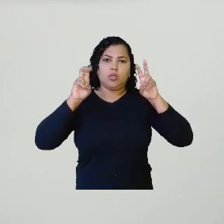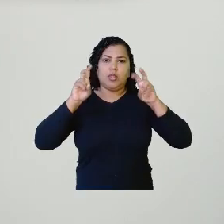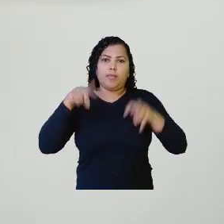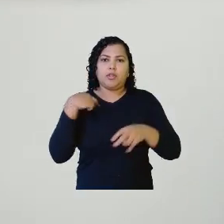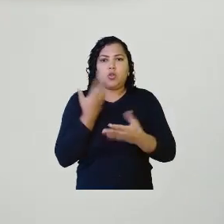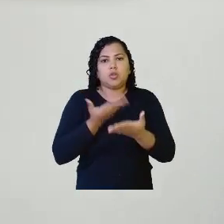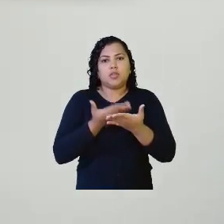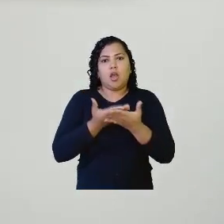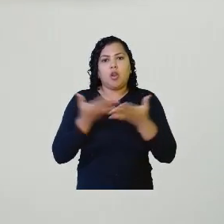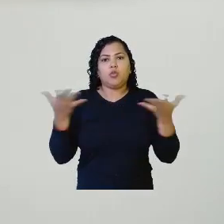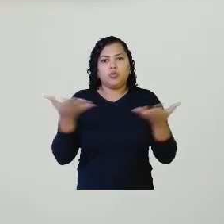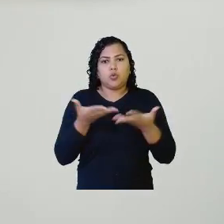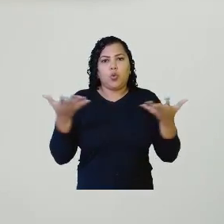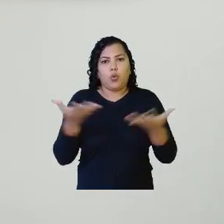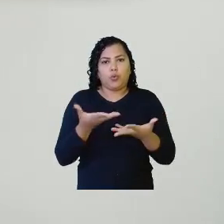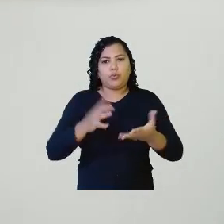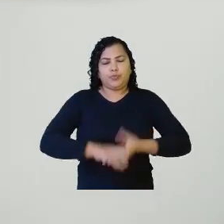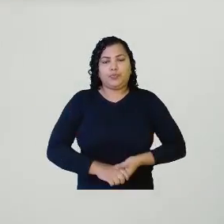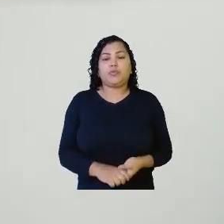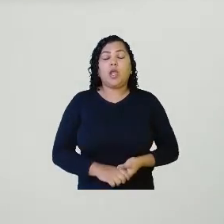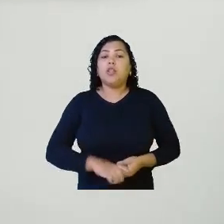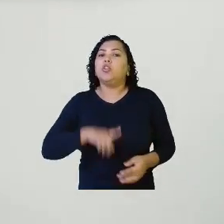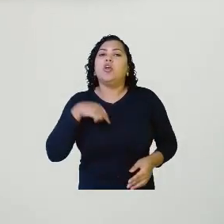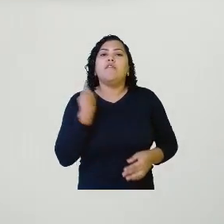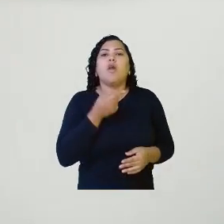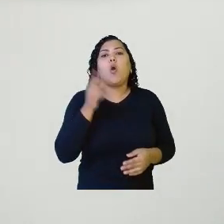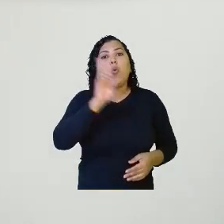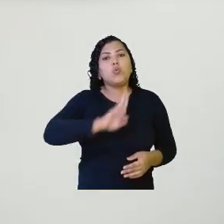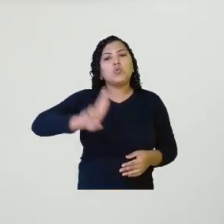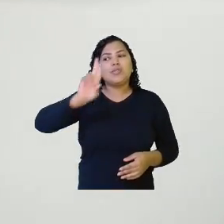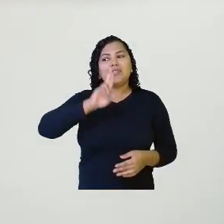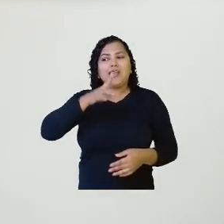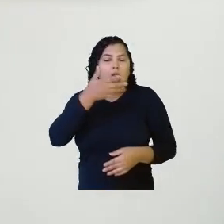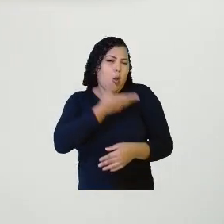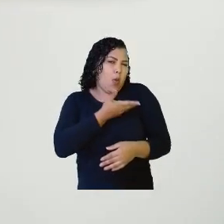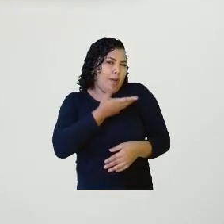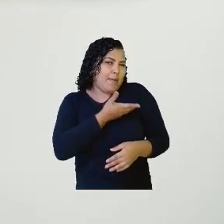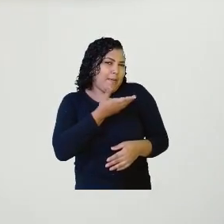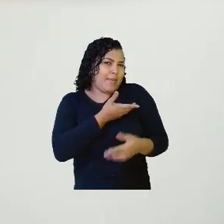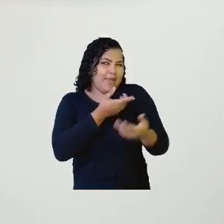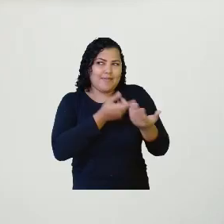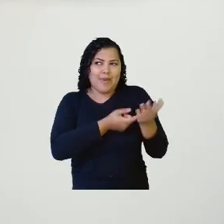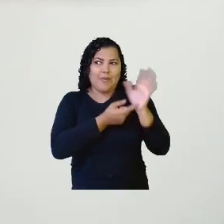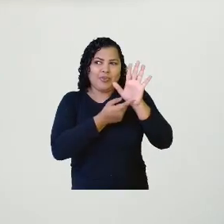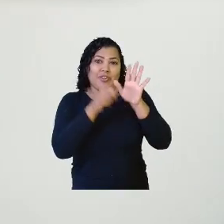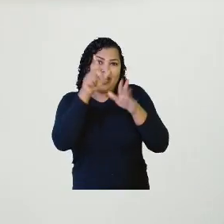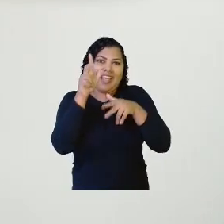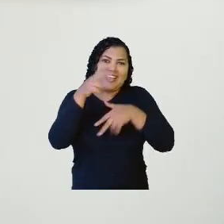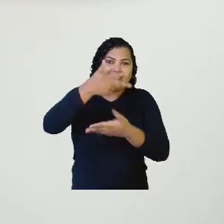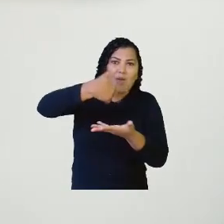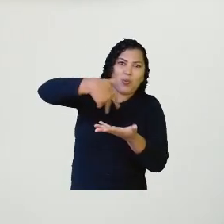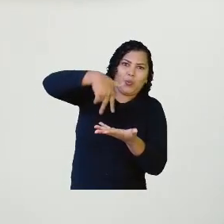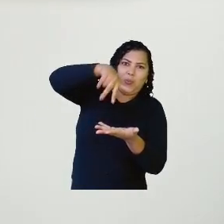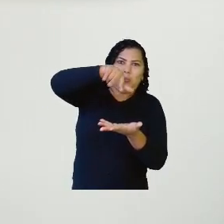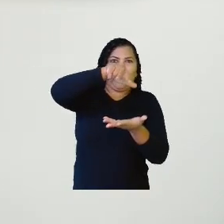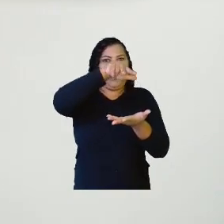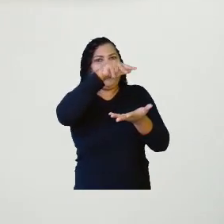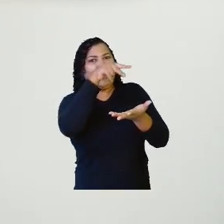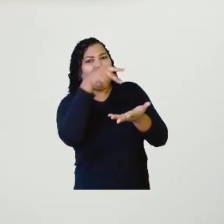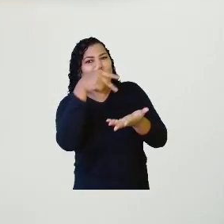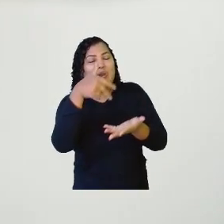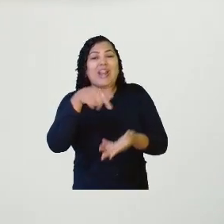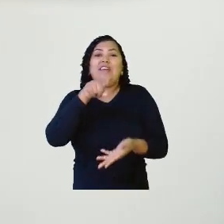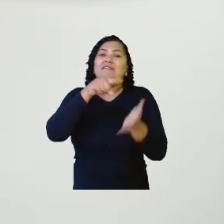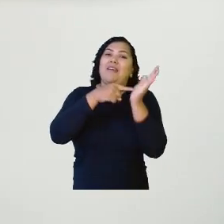aí, a gente vai utilizar um amiguinho nosso para a gente fazer essa viagem. É esse astronauta aí. Ele vai